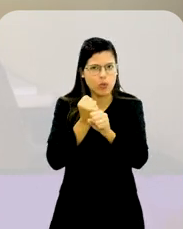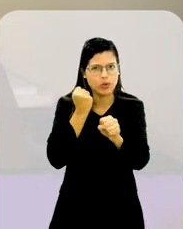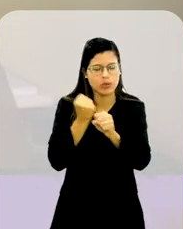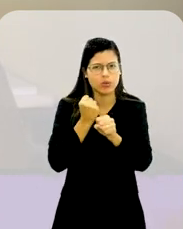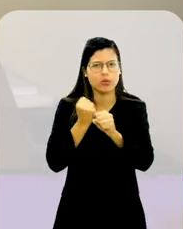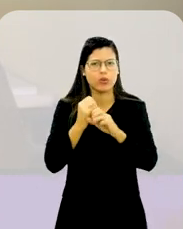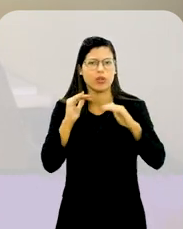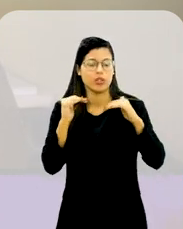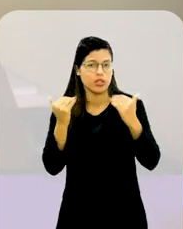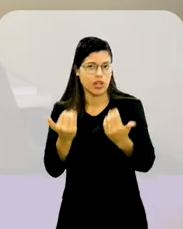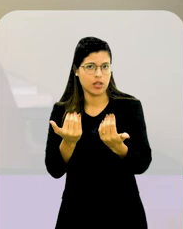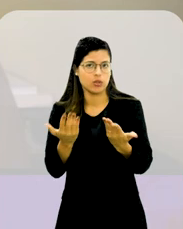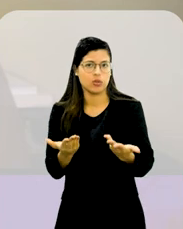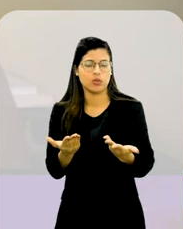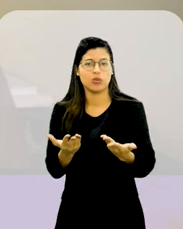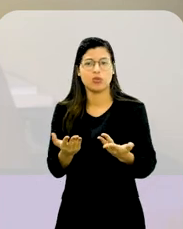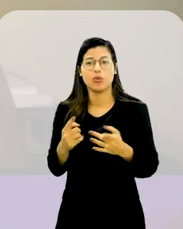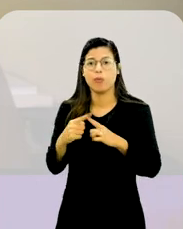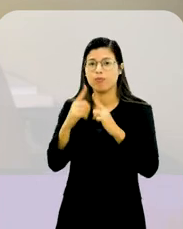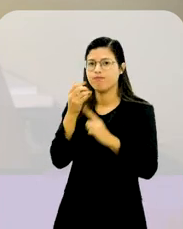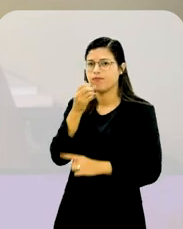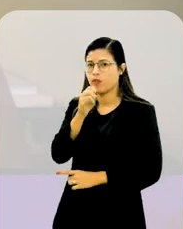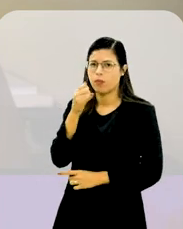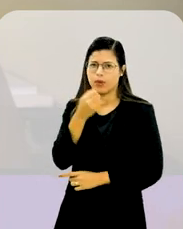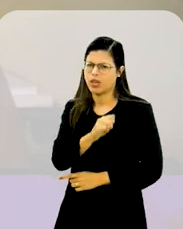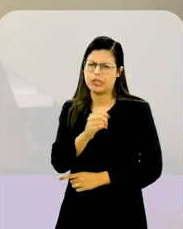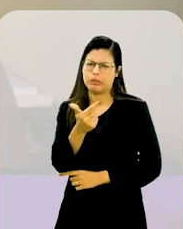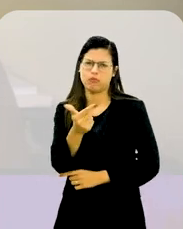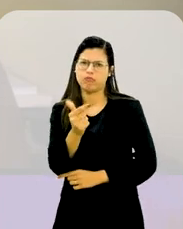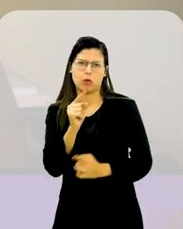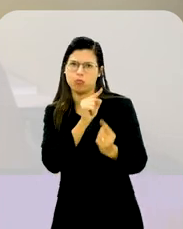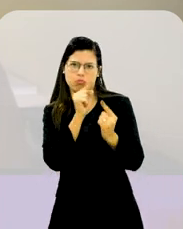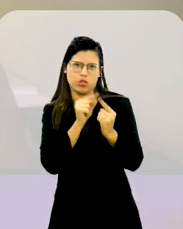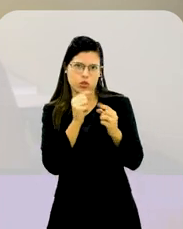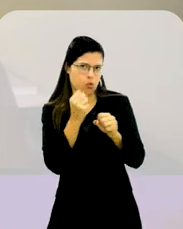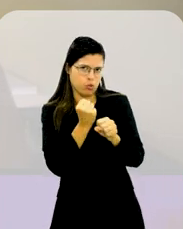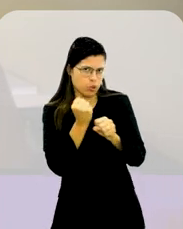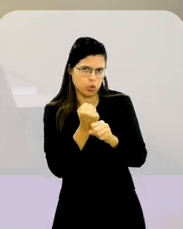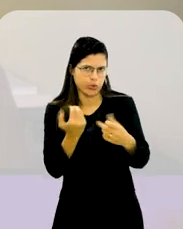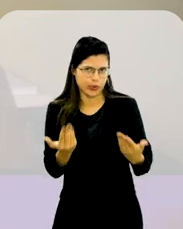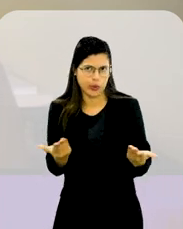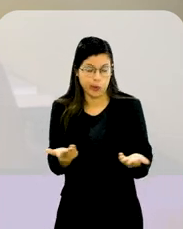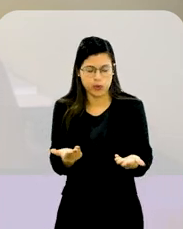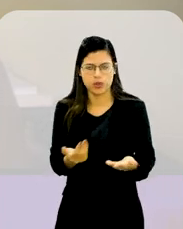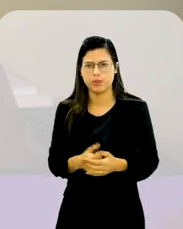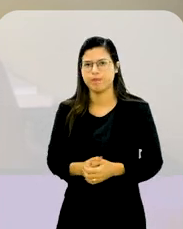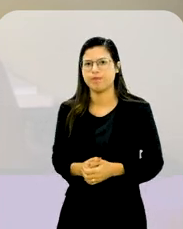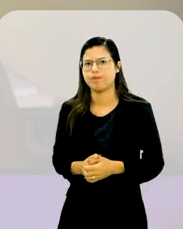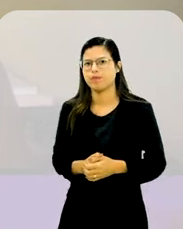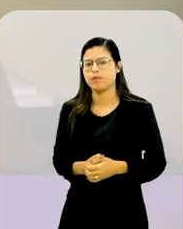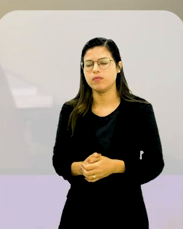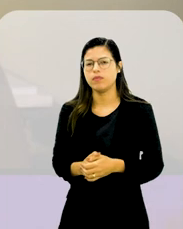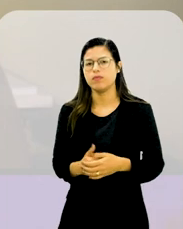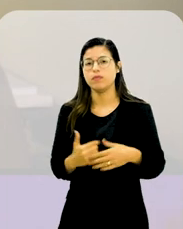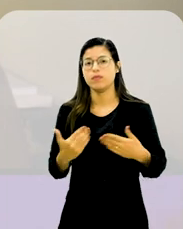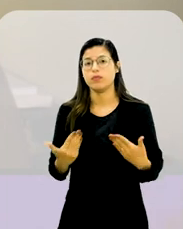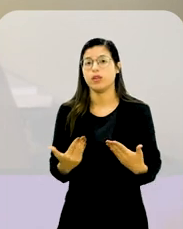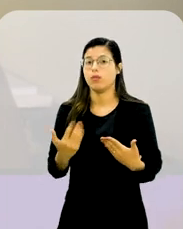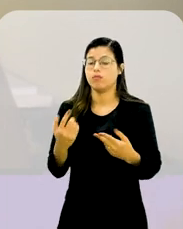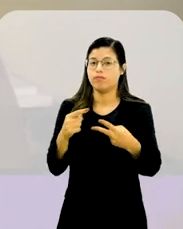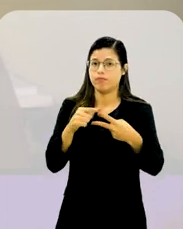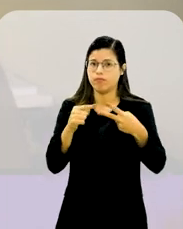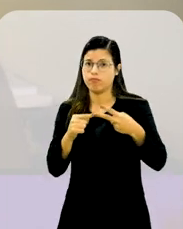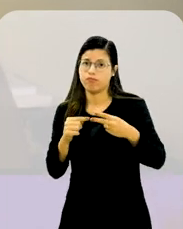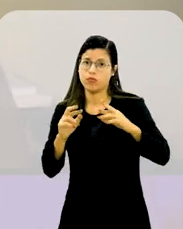possibilidade através da construção do seu estádio próprio Fluminense não tem essa intenção hoje através do presidente Mário